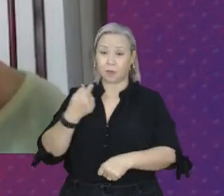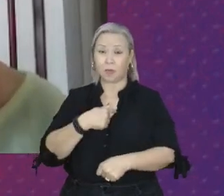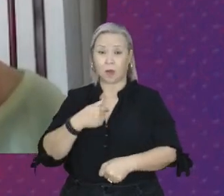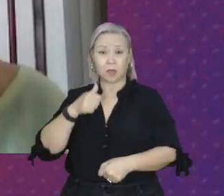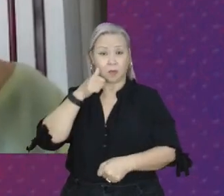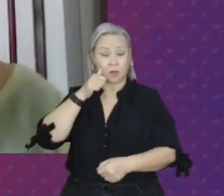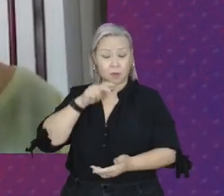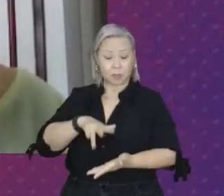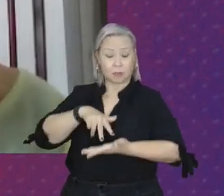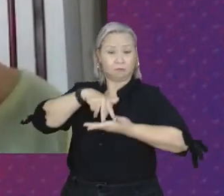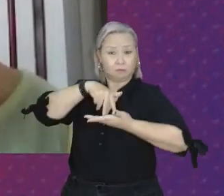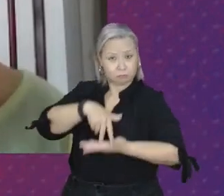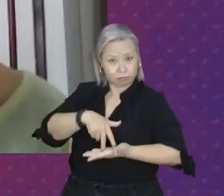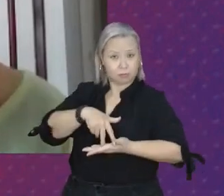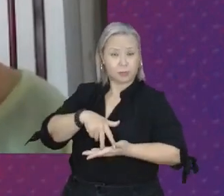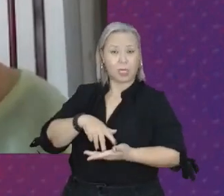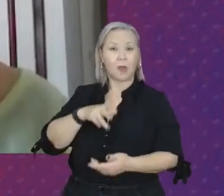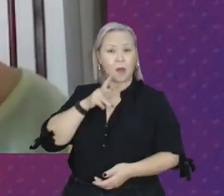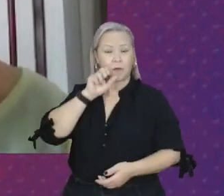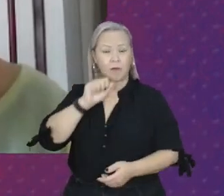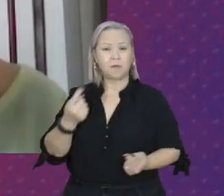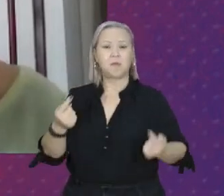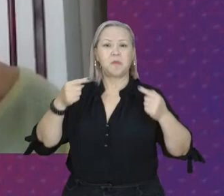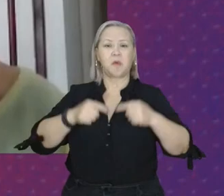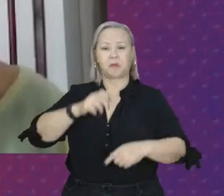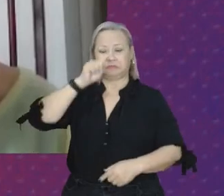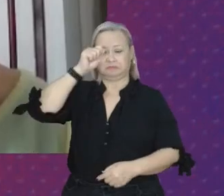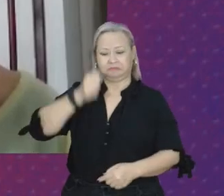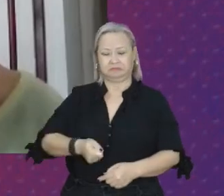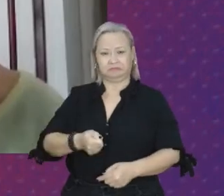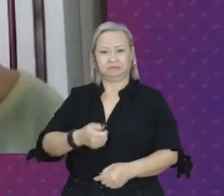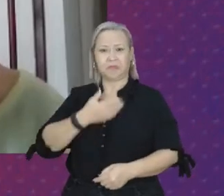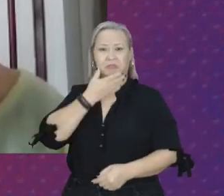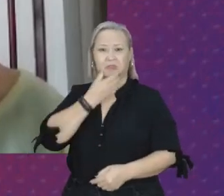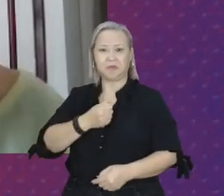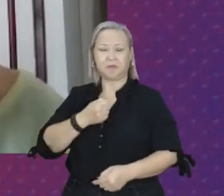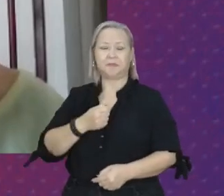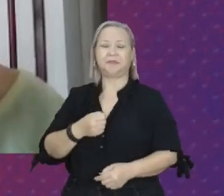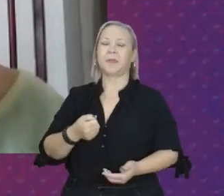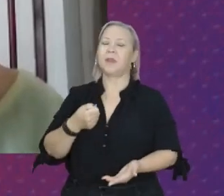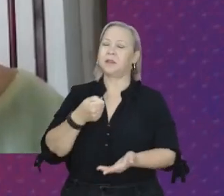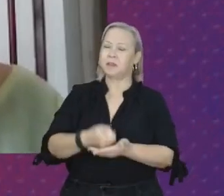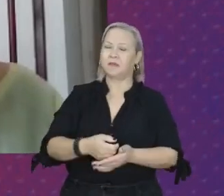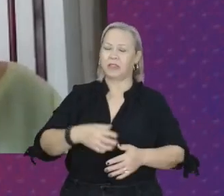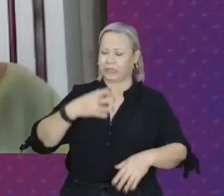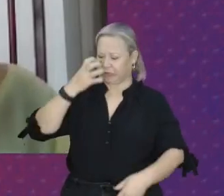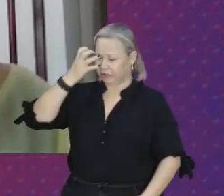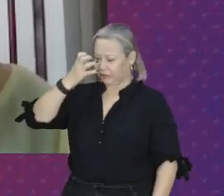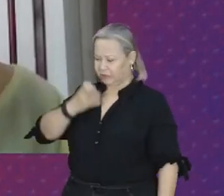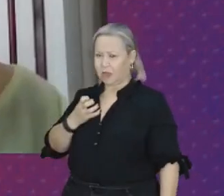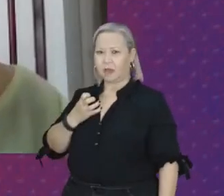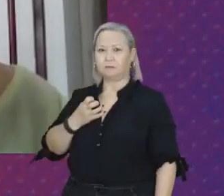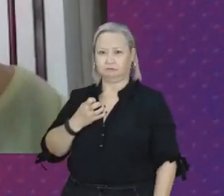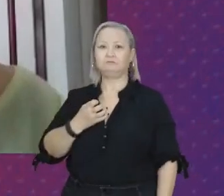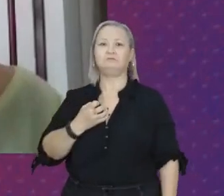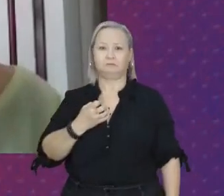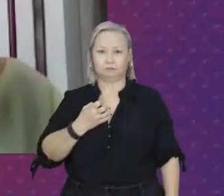toda a firmeza contra o autoritarismo, na defesa radical da democracia, na